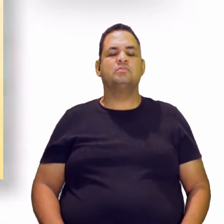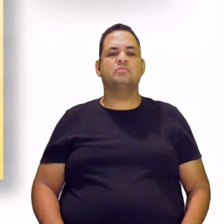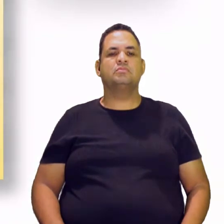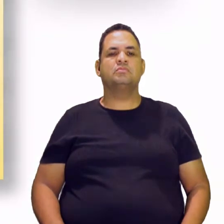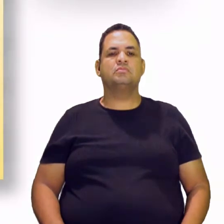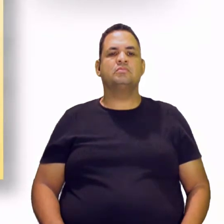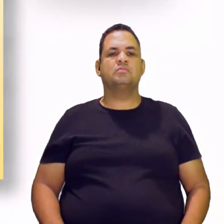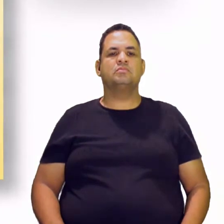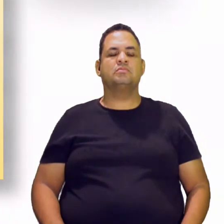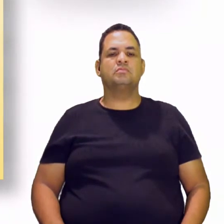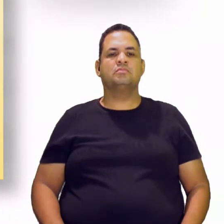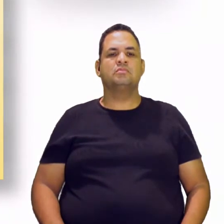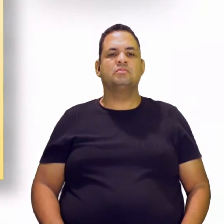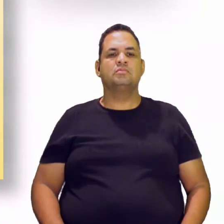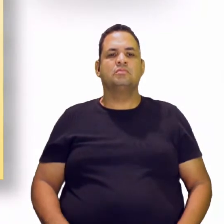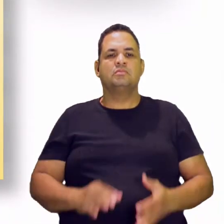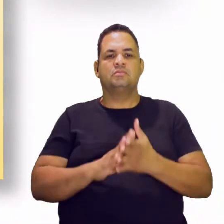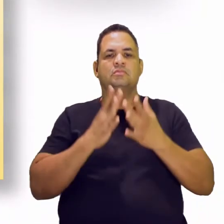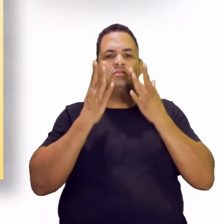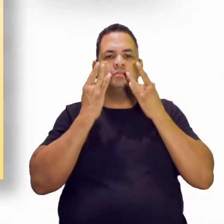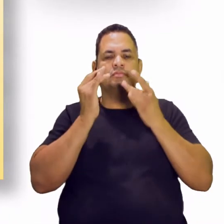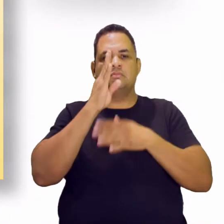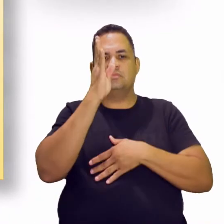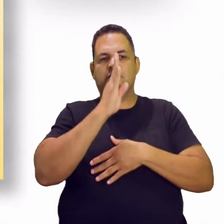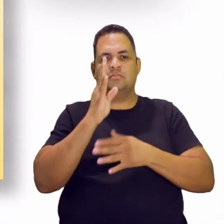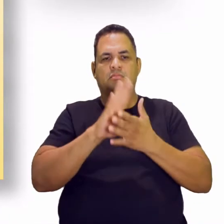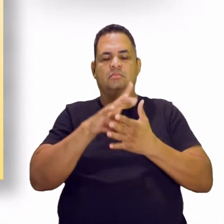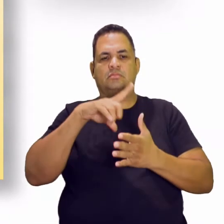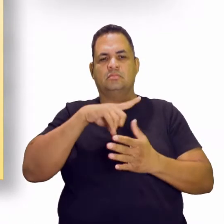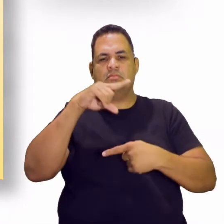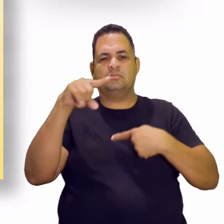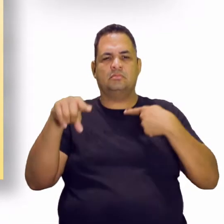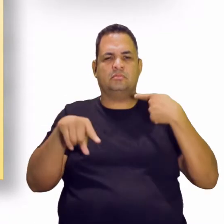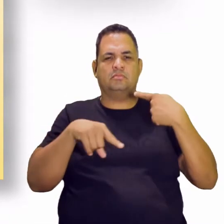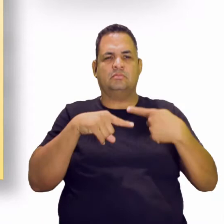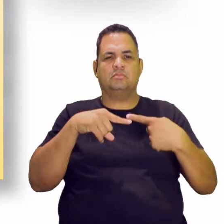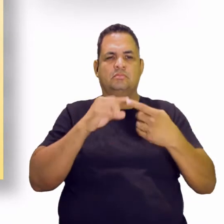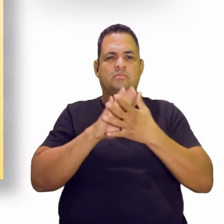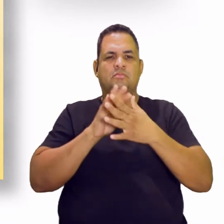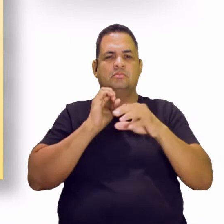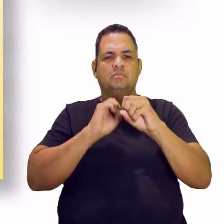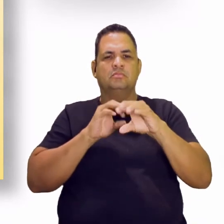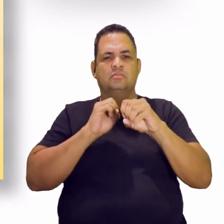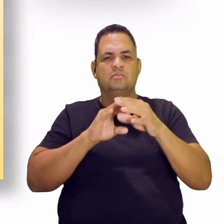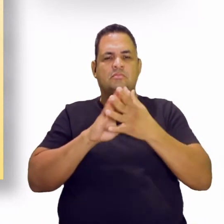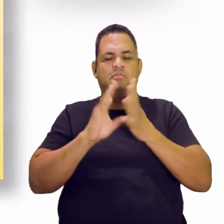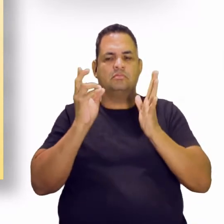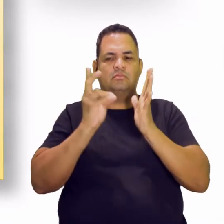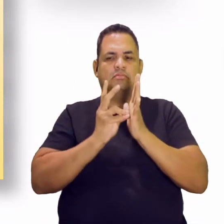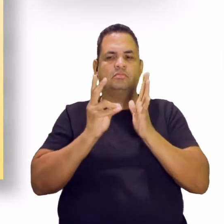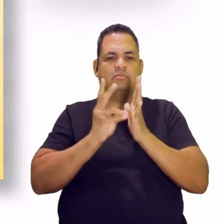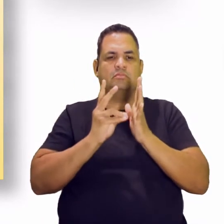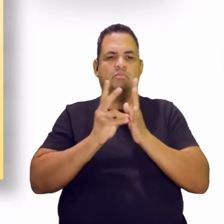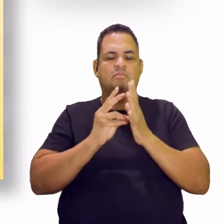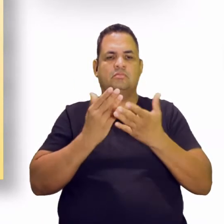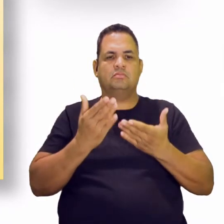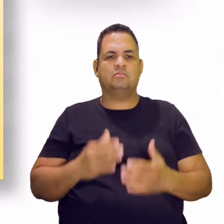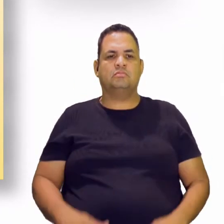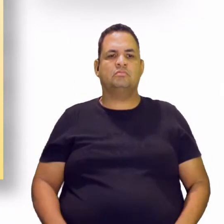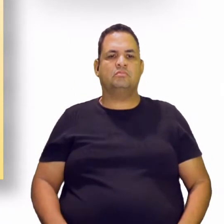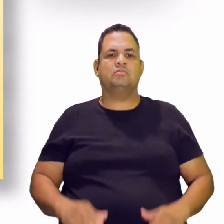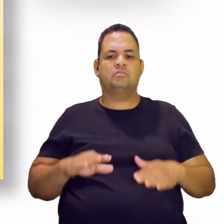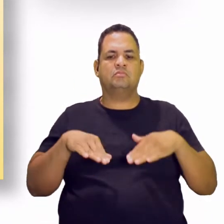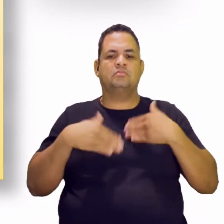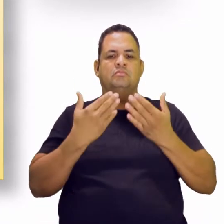teatro brasileiro surgiu ali com o objetivo de catequização dos indígenas. Isso mesmo, né? Quando